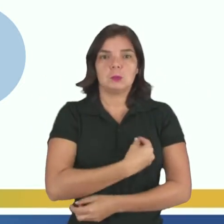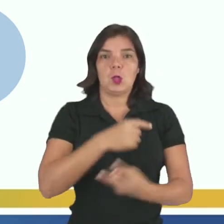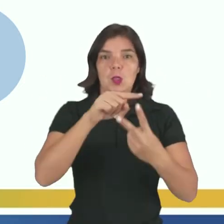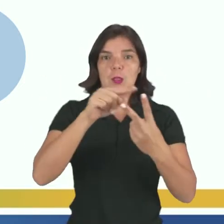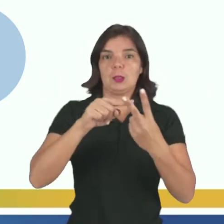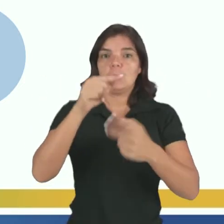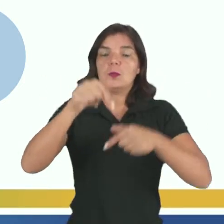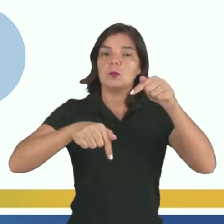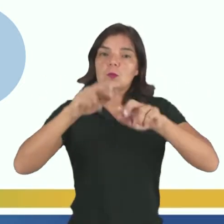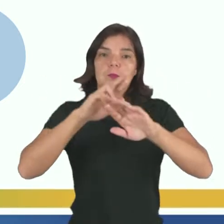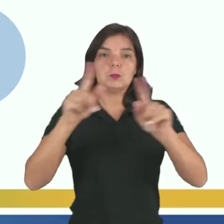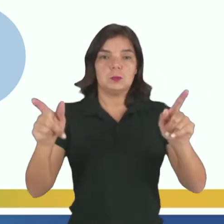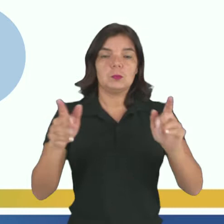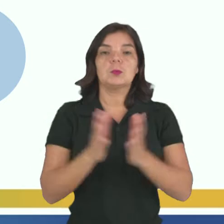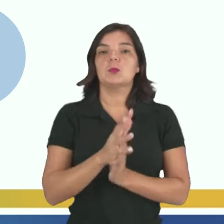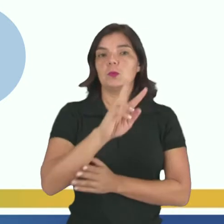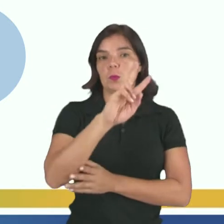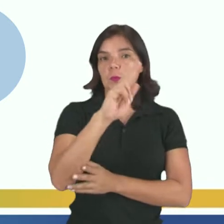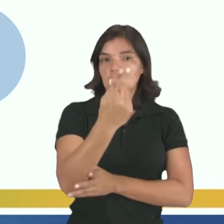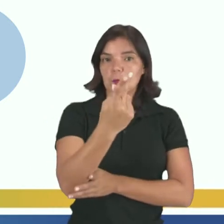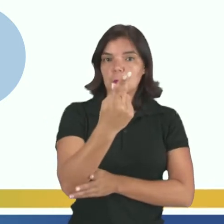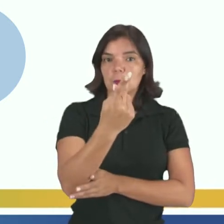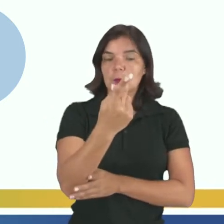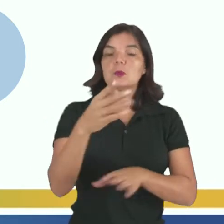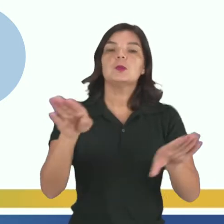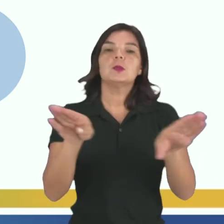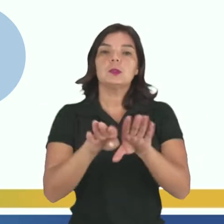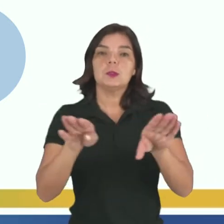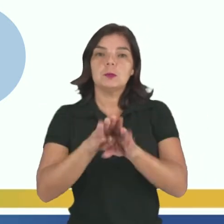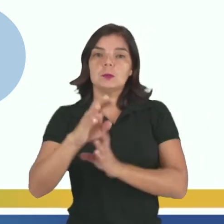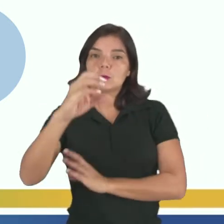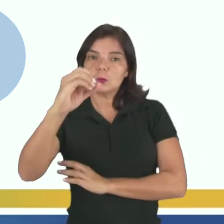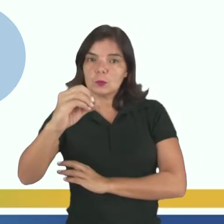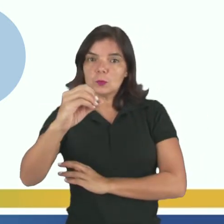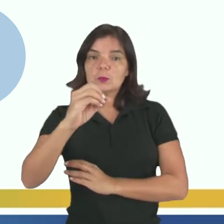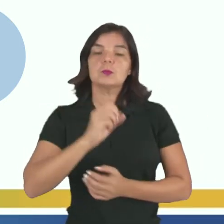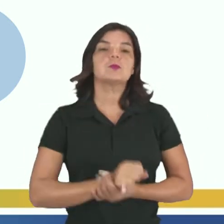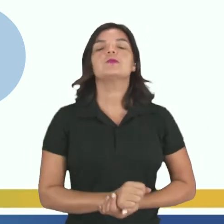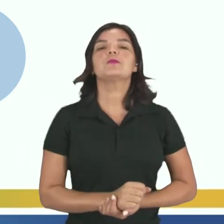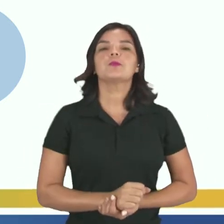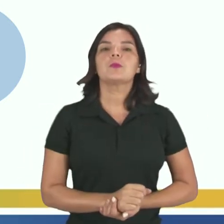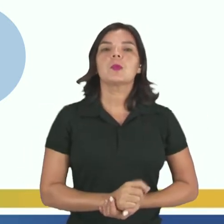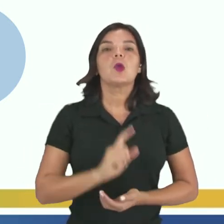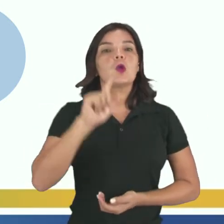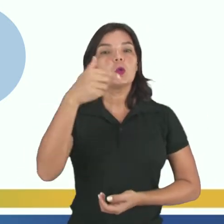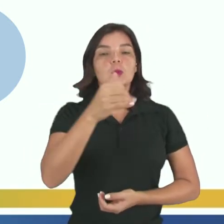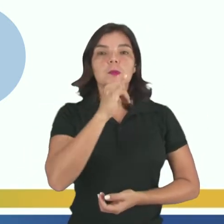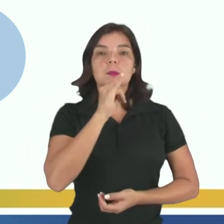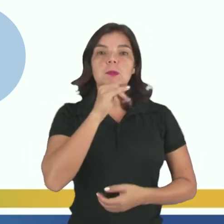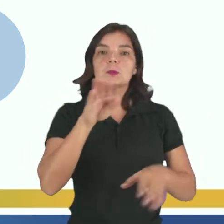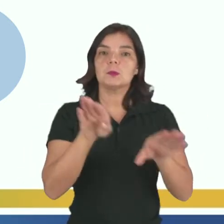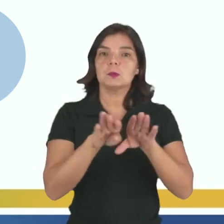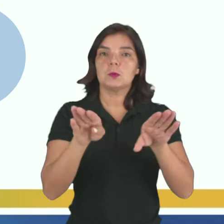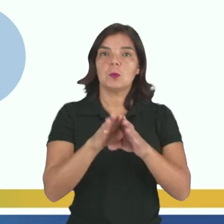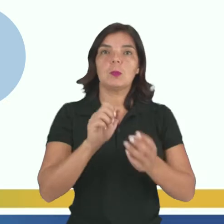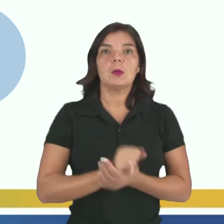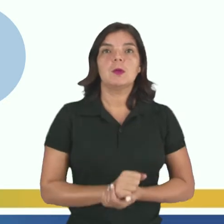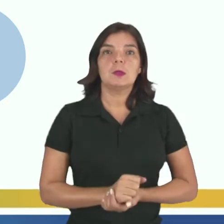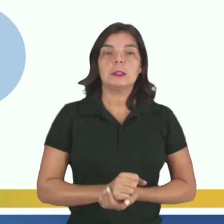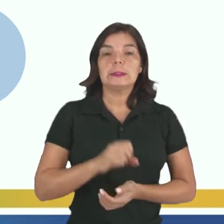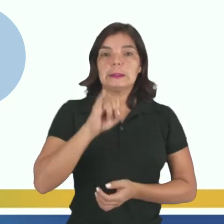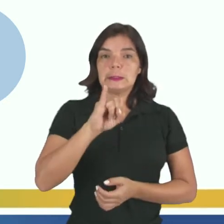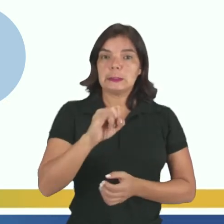elementos químicos diferentes. No caso, eu vou ter a participação do hidrogênio e do oxigênio. E outro exemplo aí que eu tenho também, ó, se eu juntar